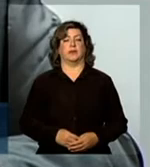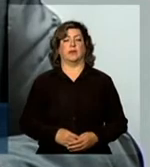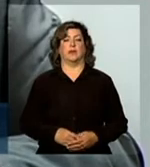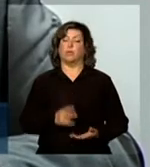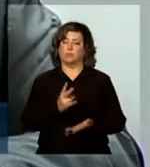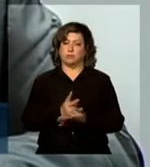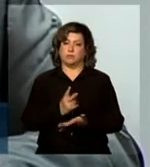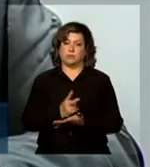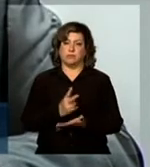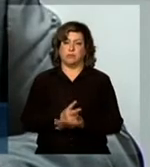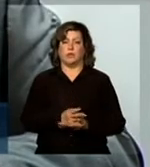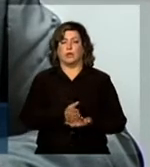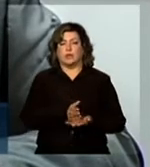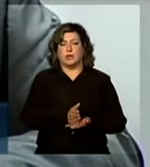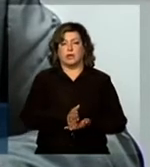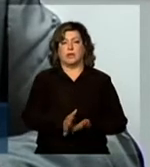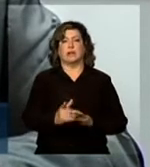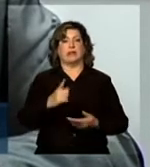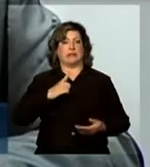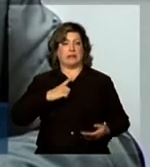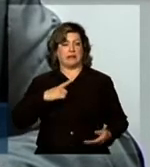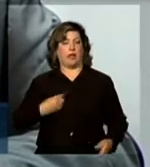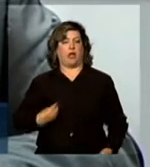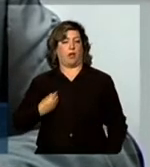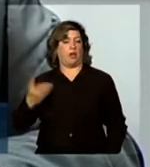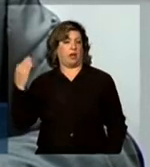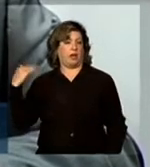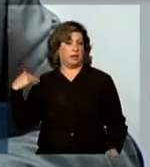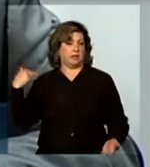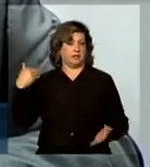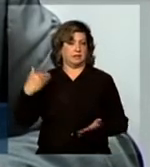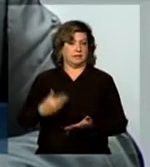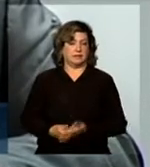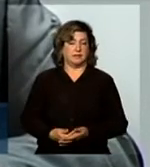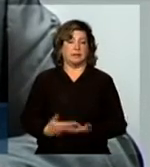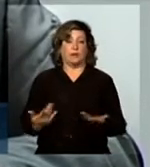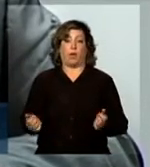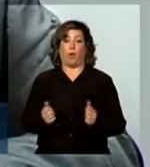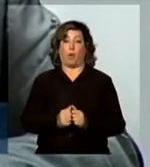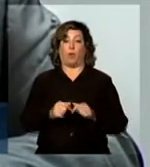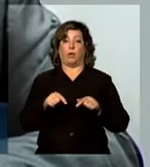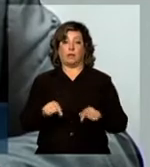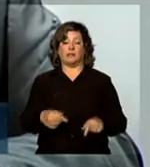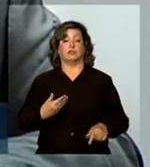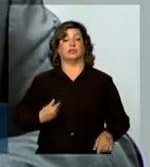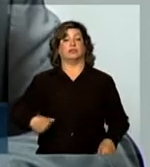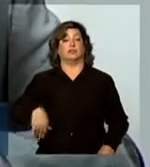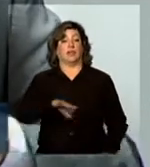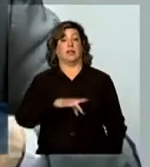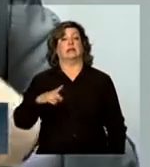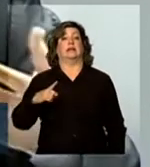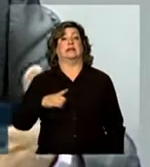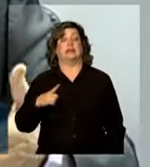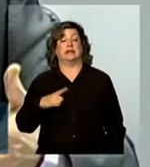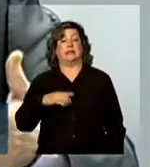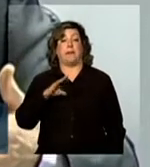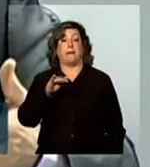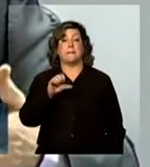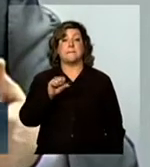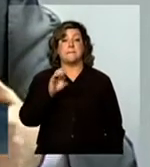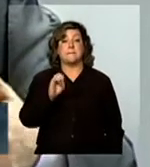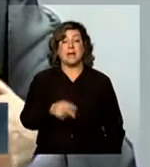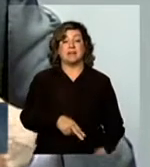uma trajetória que vem ocorrendo há algum tempo, né? Então, com isto, nós temos bases